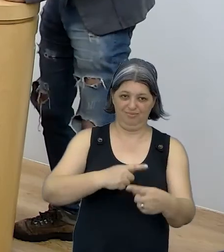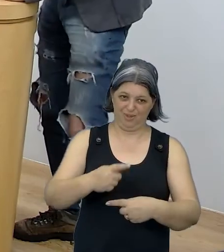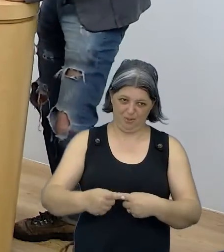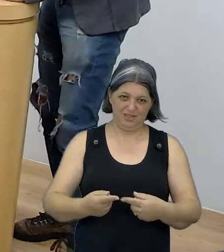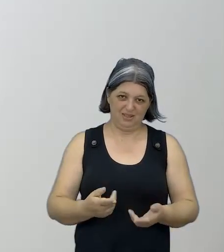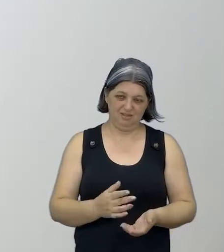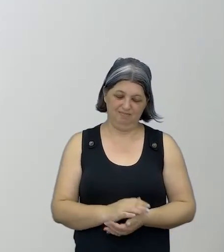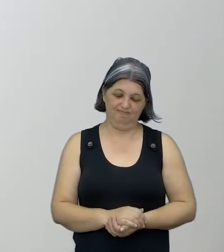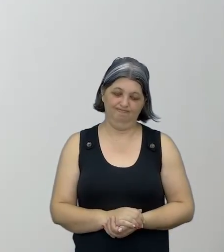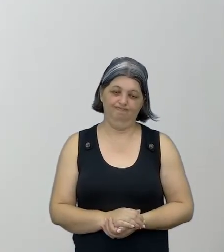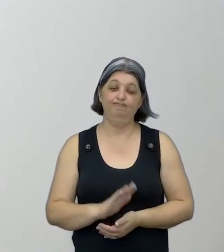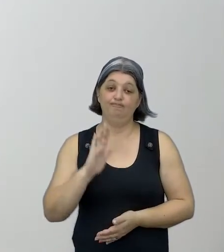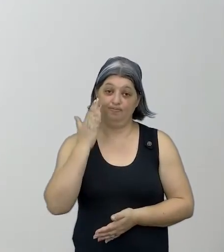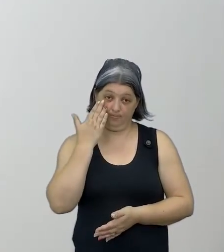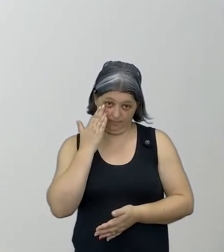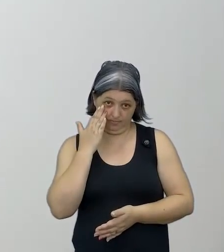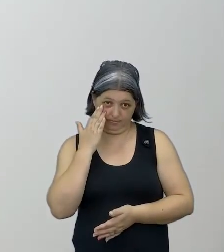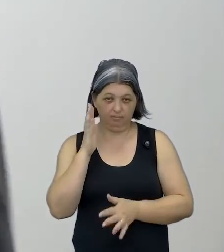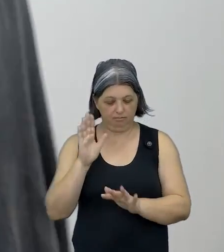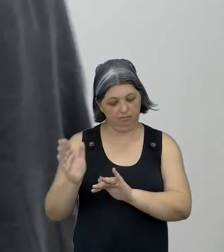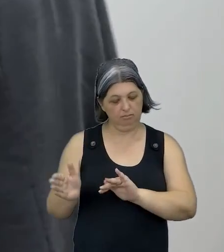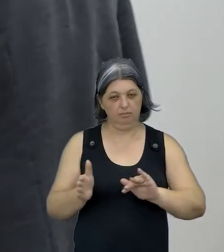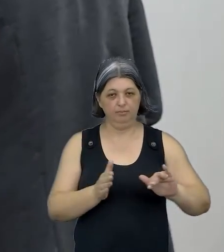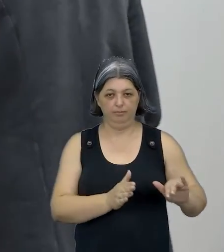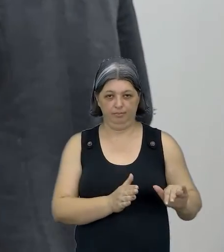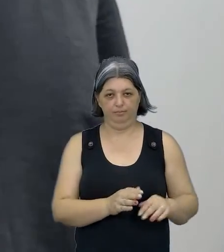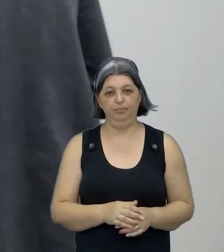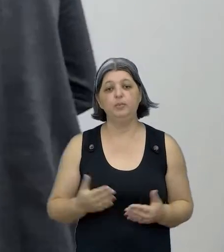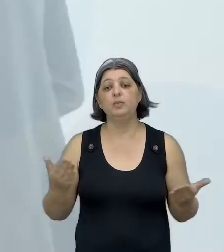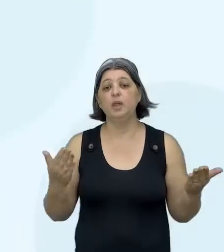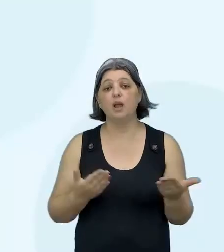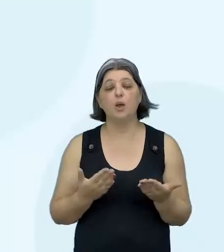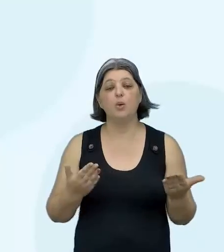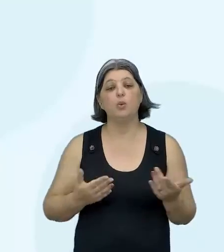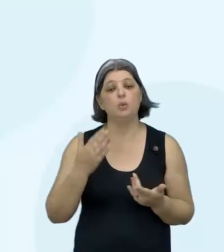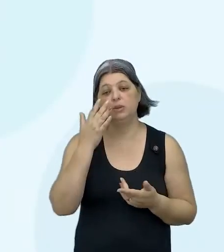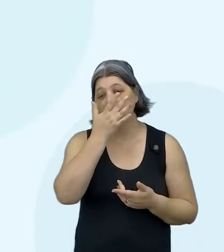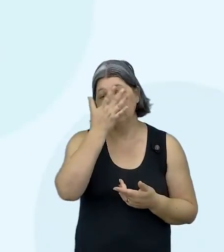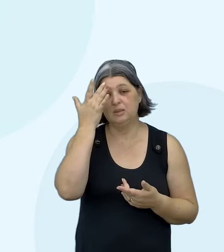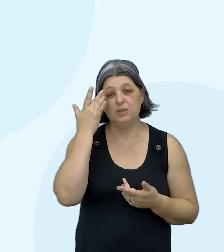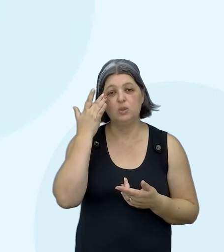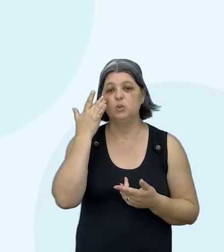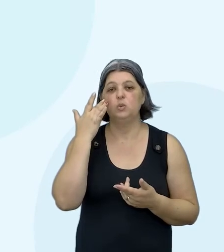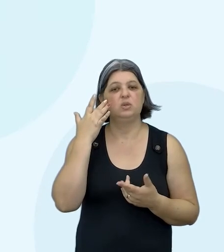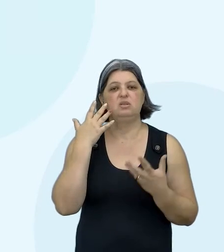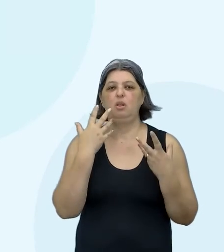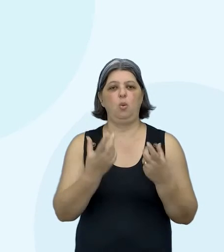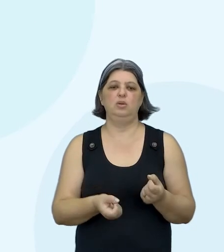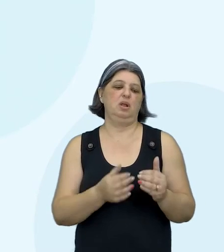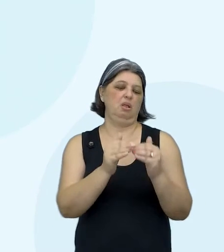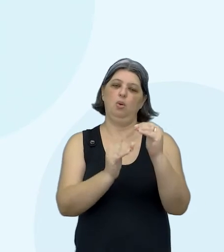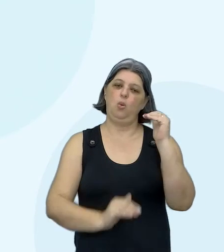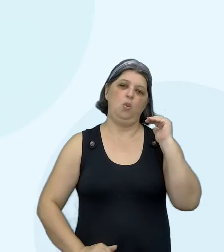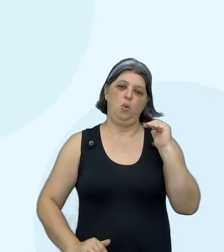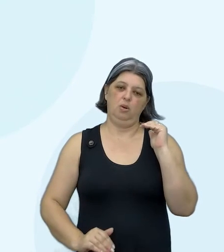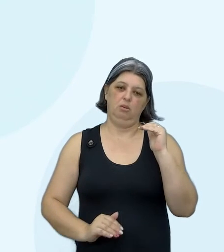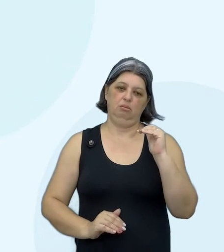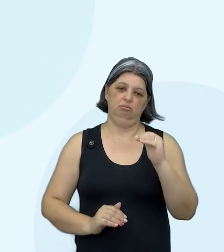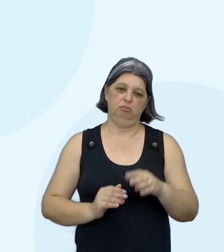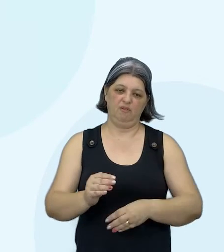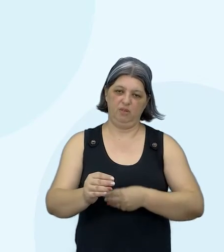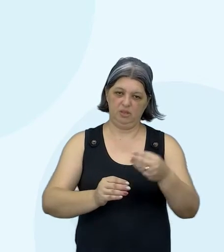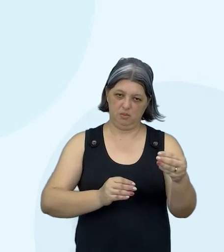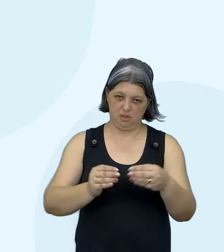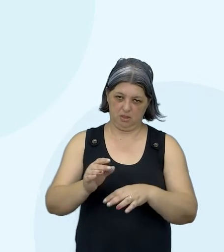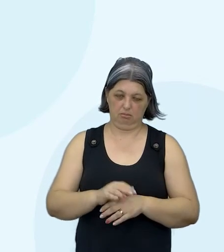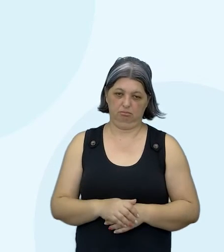Compreende? Agora vamos para o outro lado, né? Vamos colocar aqui aqueles que criticam essa flexibilização.